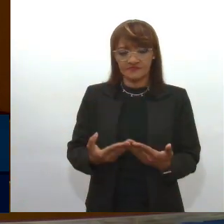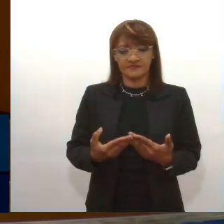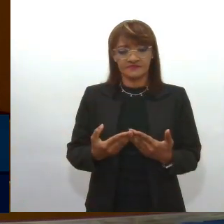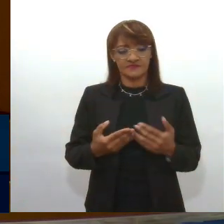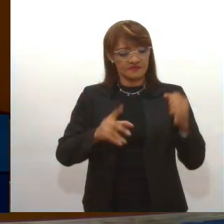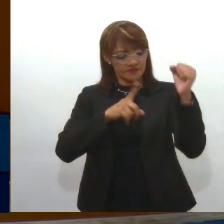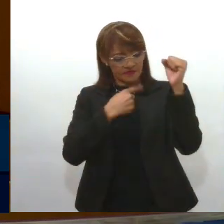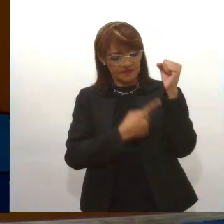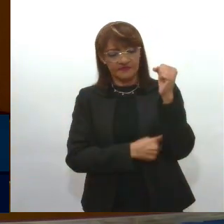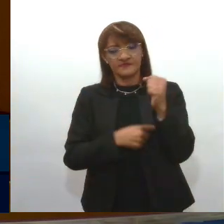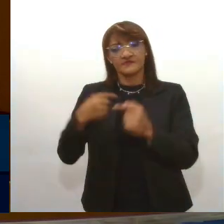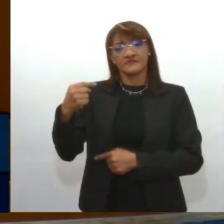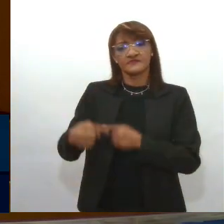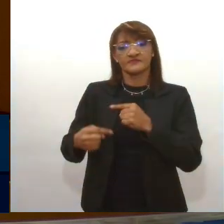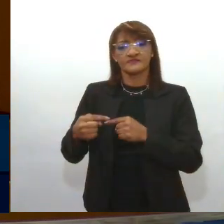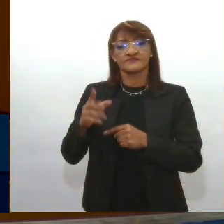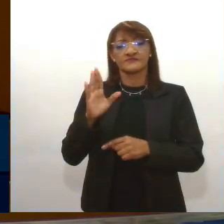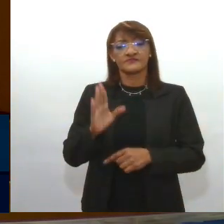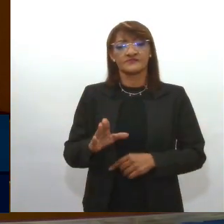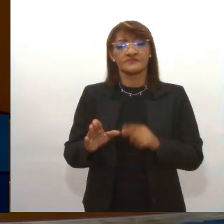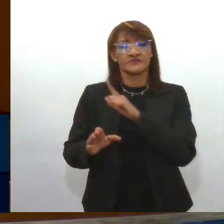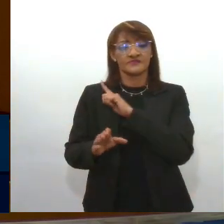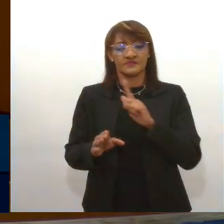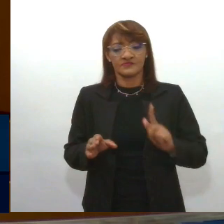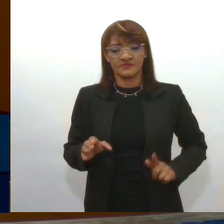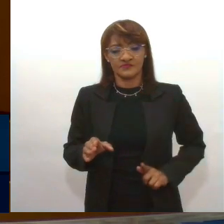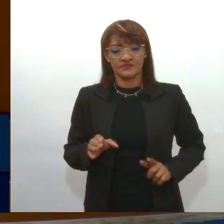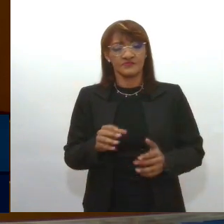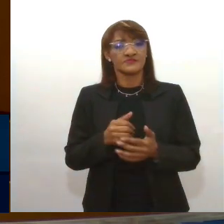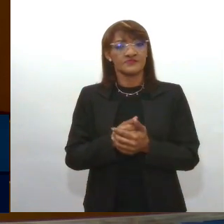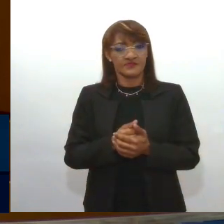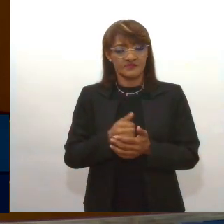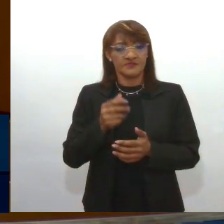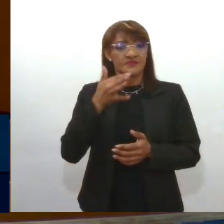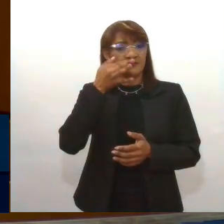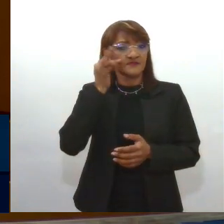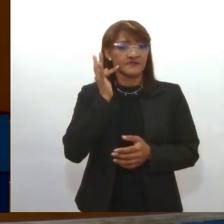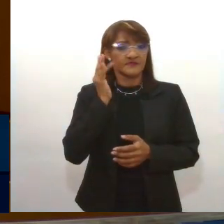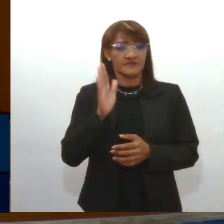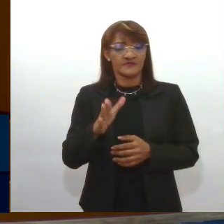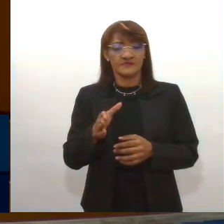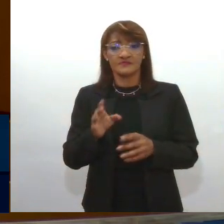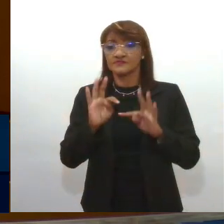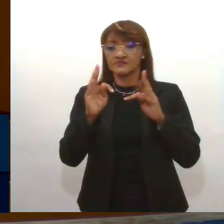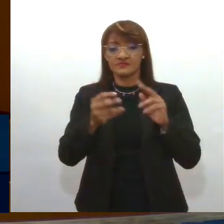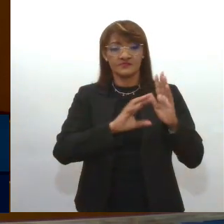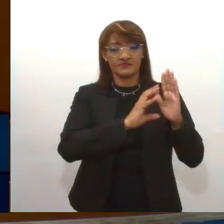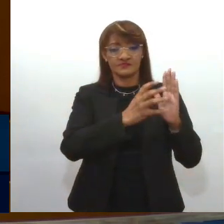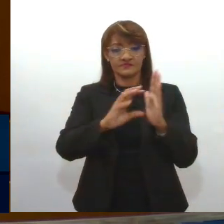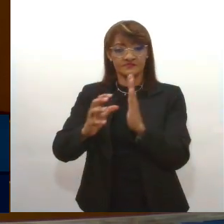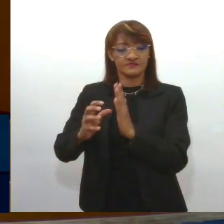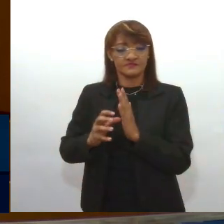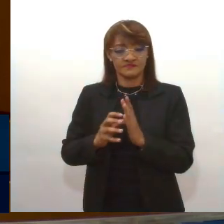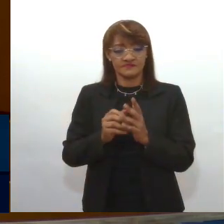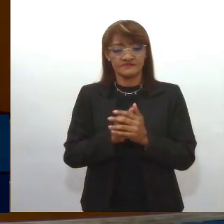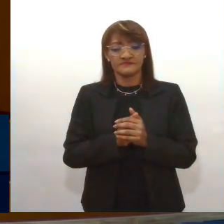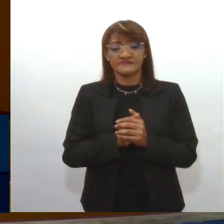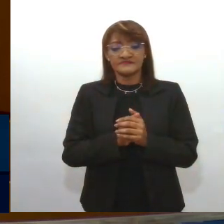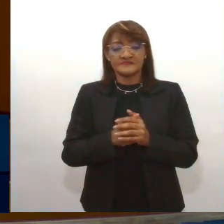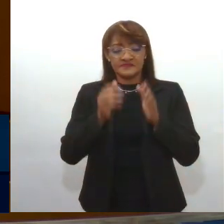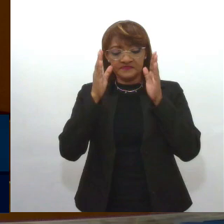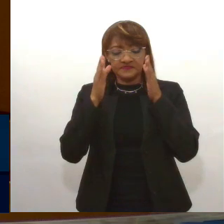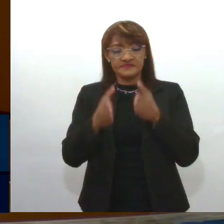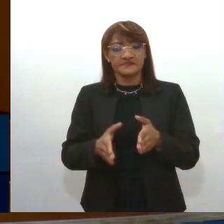titid e dos partidos que fazem parte do seu agrupamento com a eleição e a concretização da vitória em mais de 60